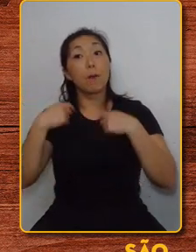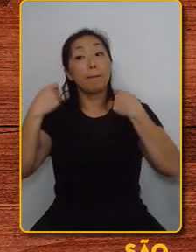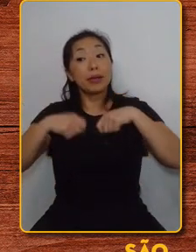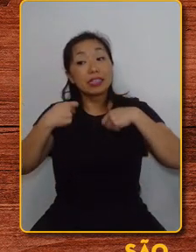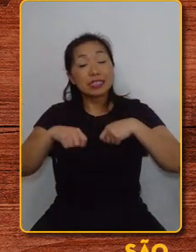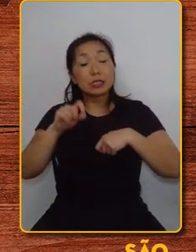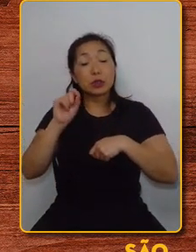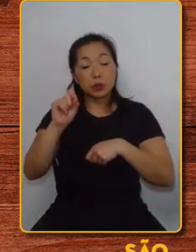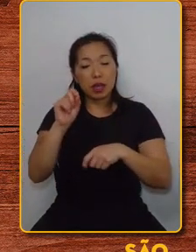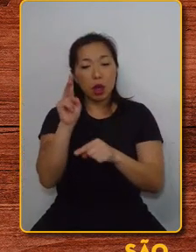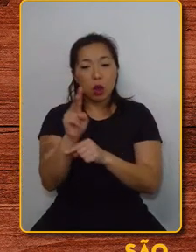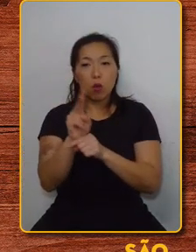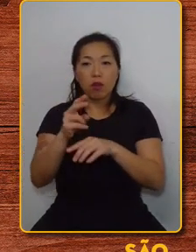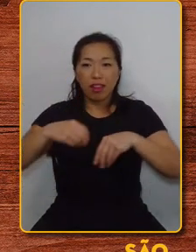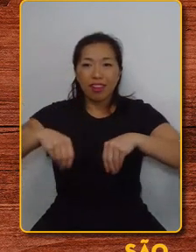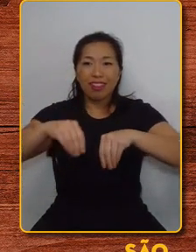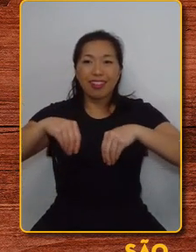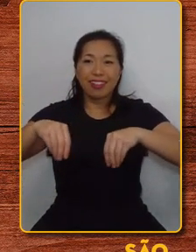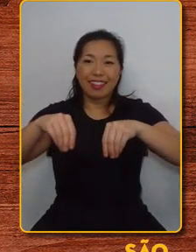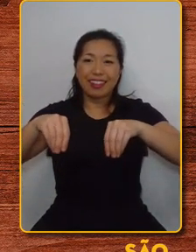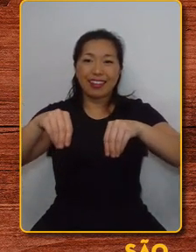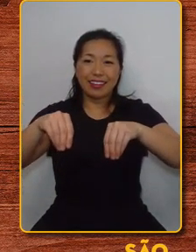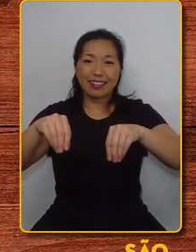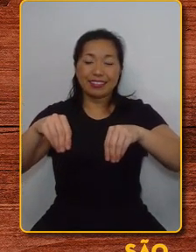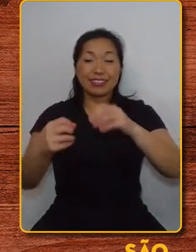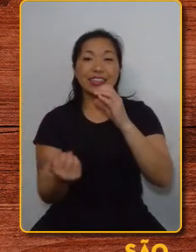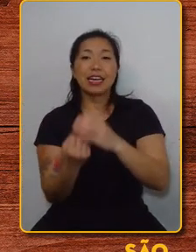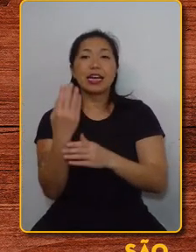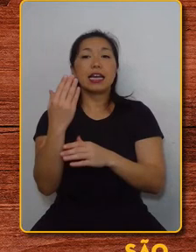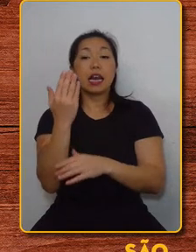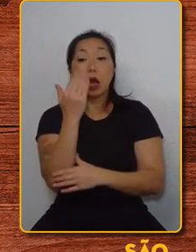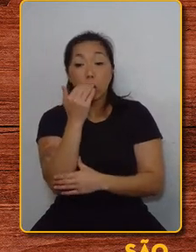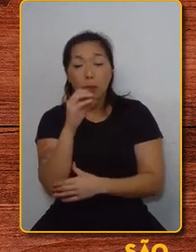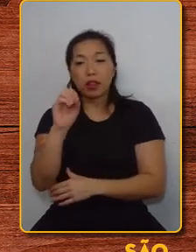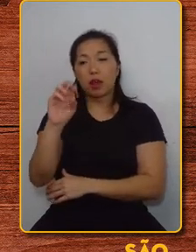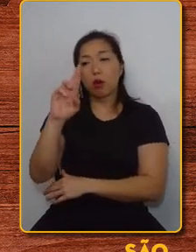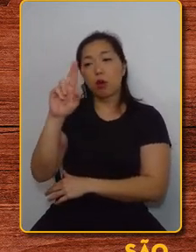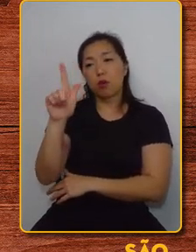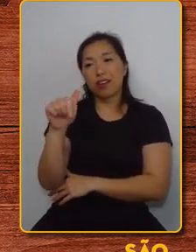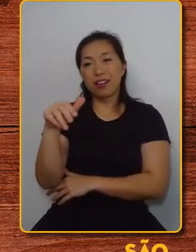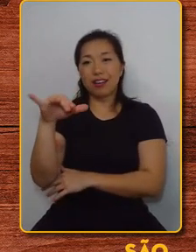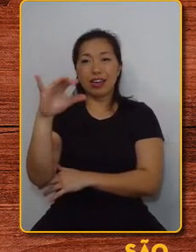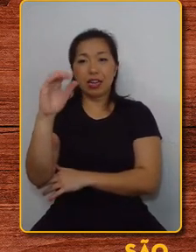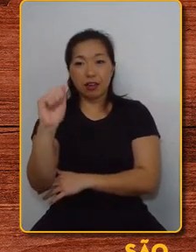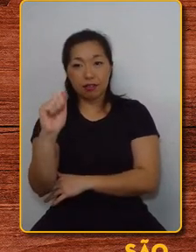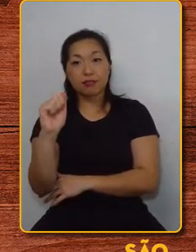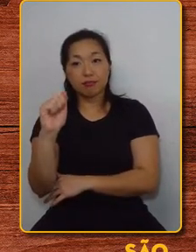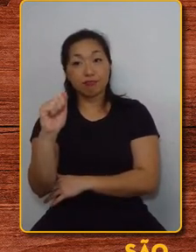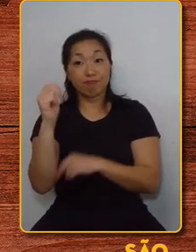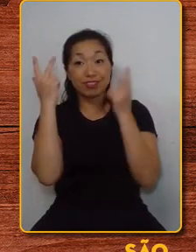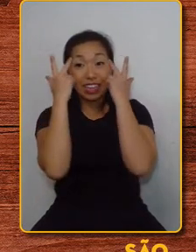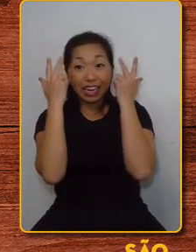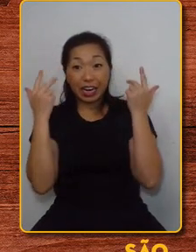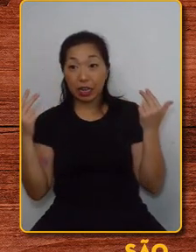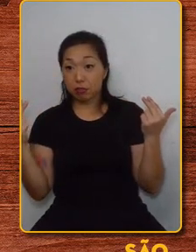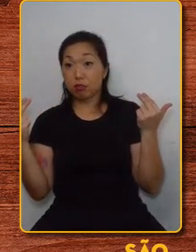que, para produzir comida orgânica e produzir alimentos saudáveis, com pouco menos, abre aspas, de agrotóxicos, eu tenho